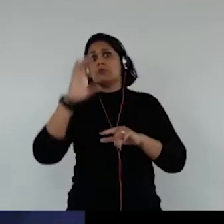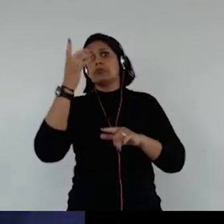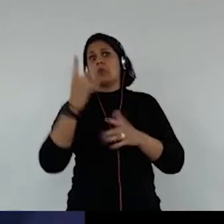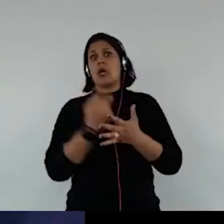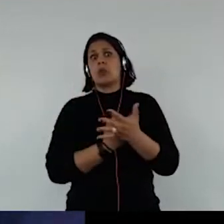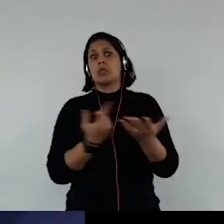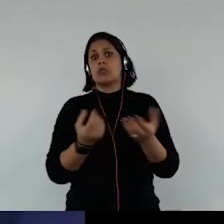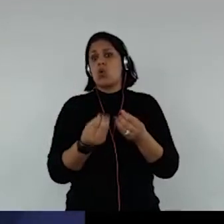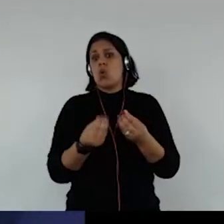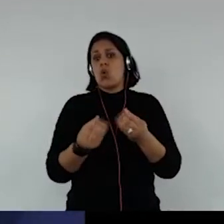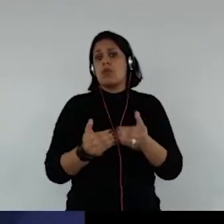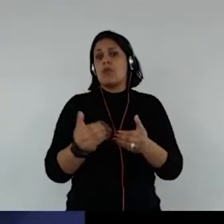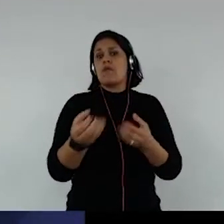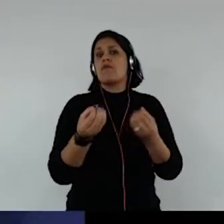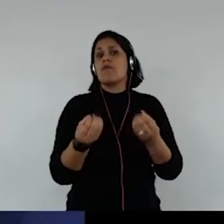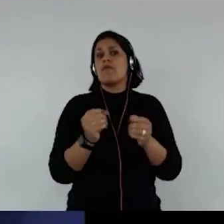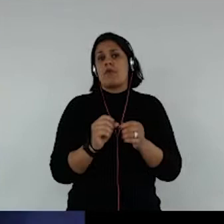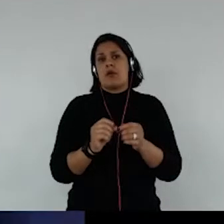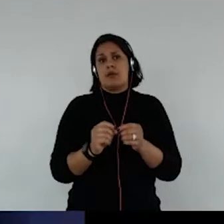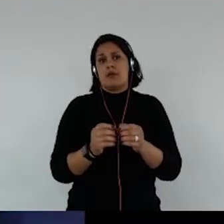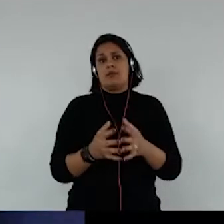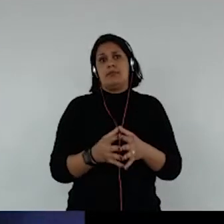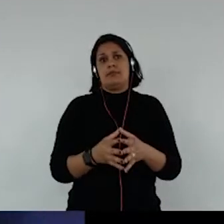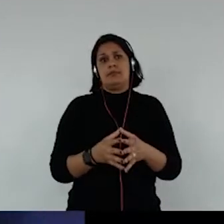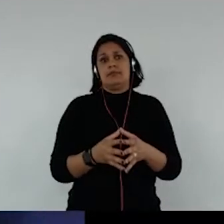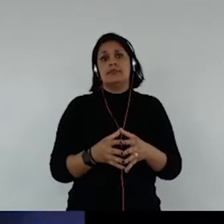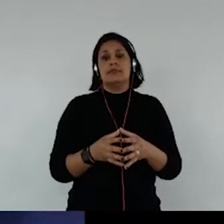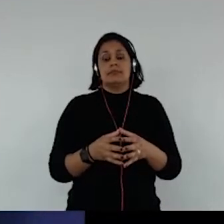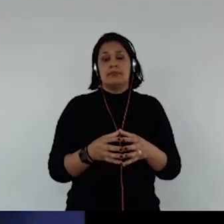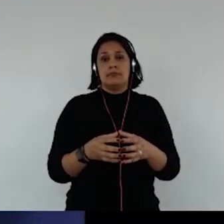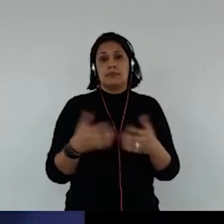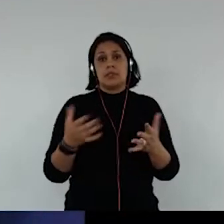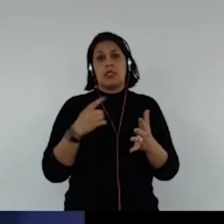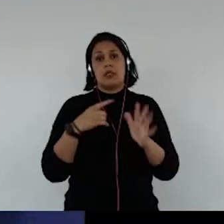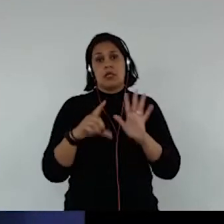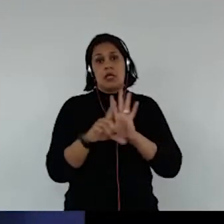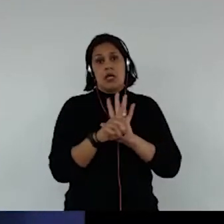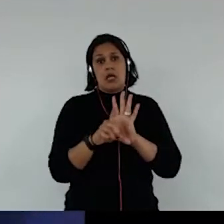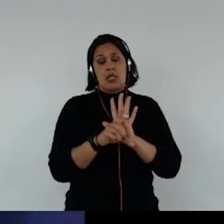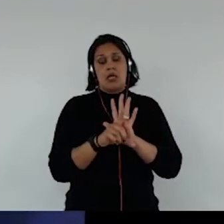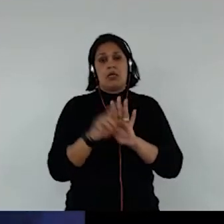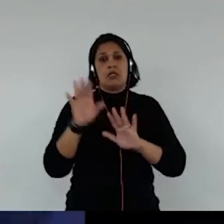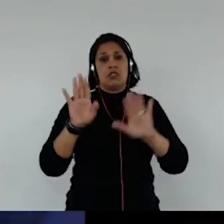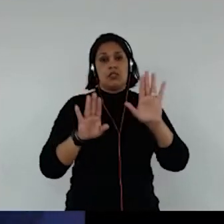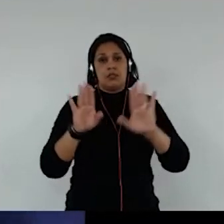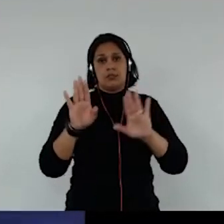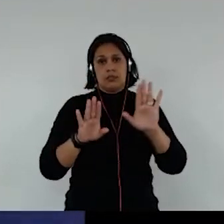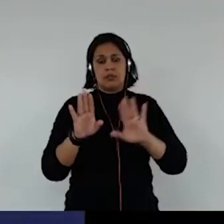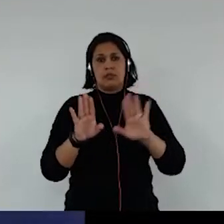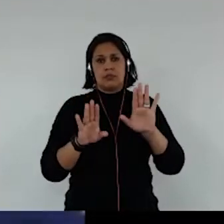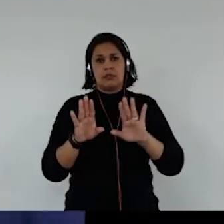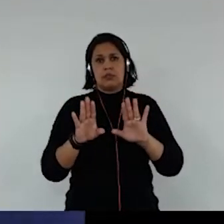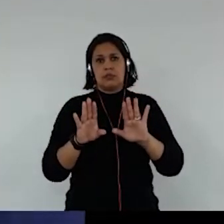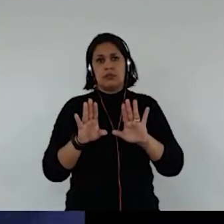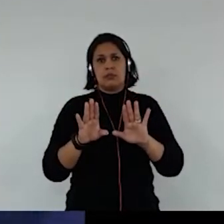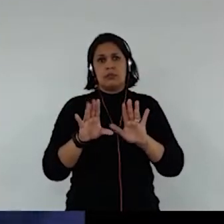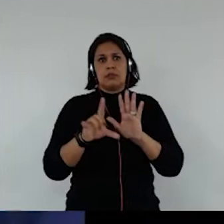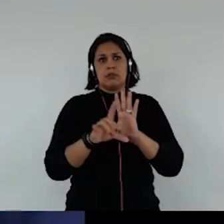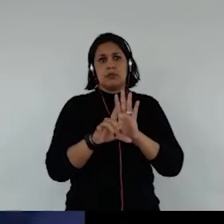desse futuro desequilíbrio. Na mesma atuada, a Lei de Licitações, no artigo 65 da